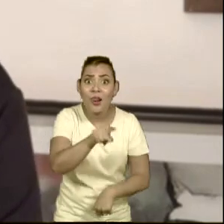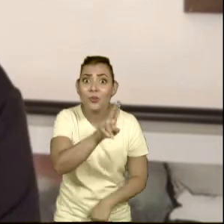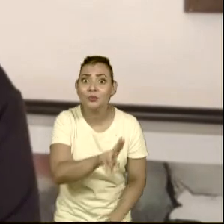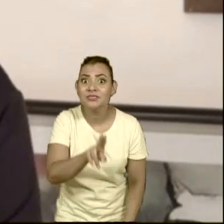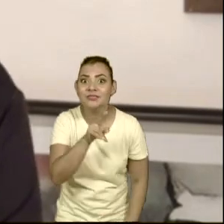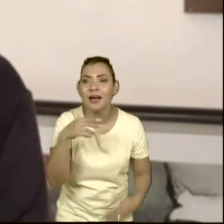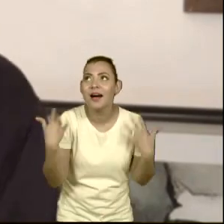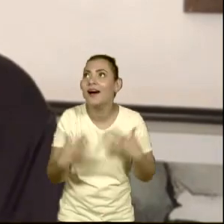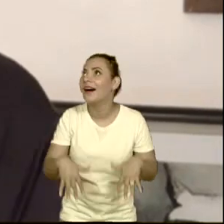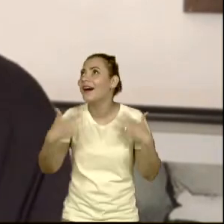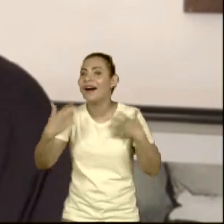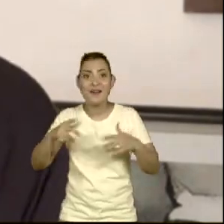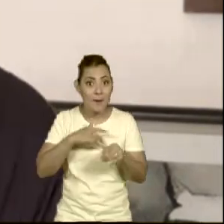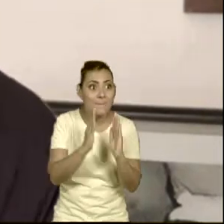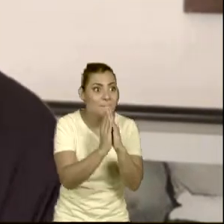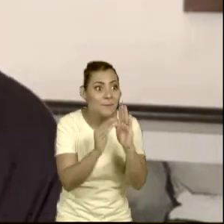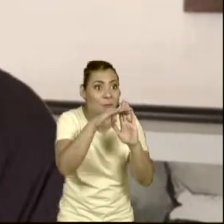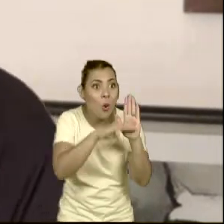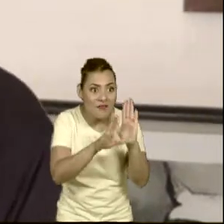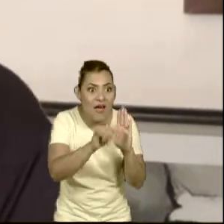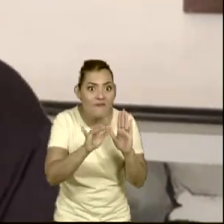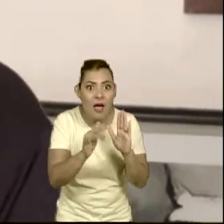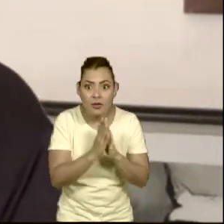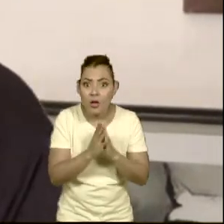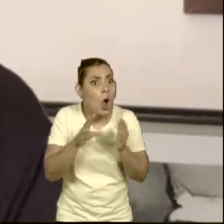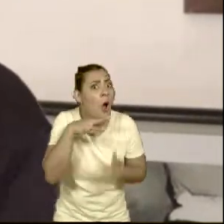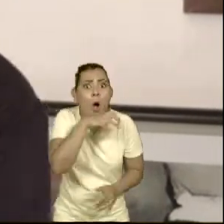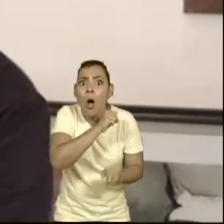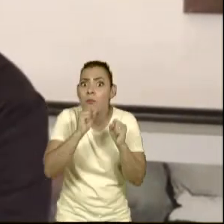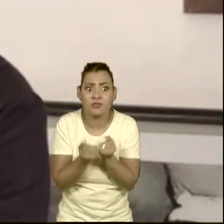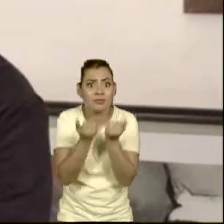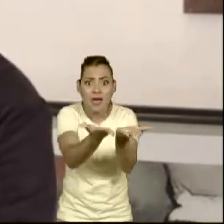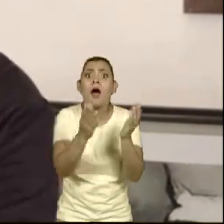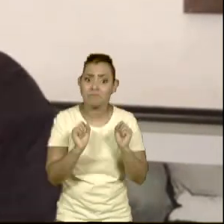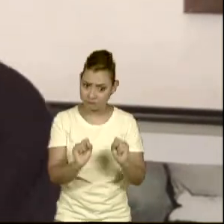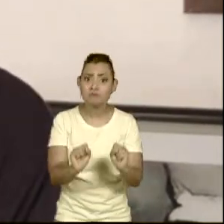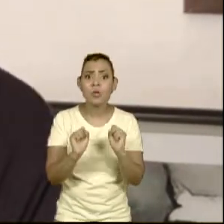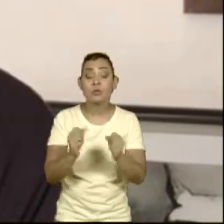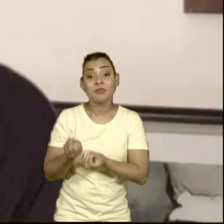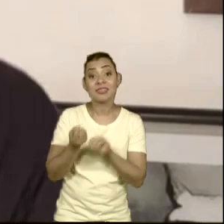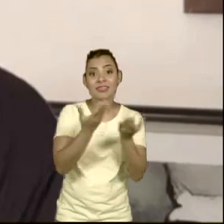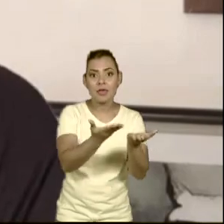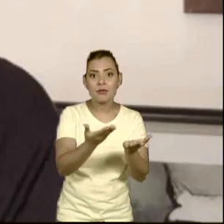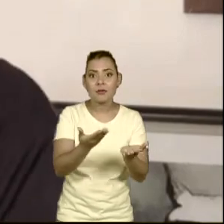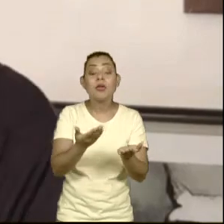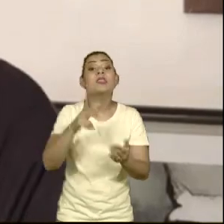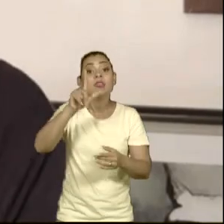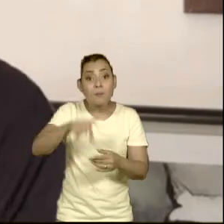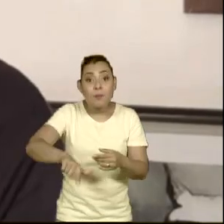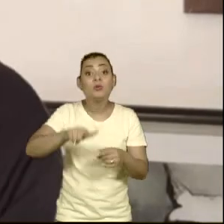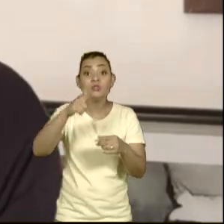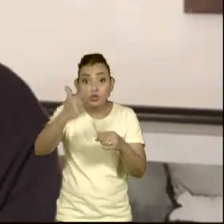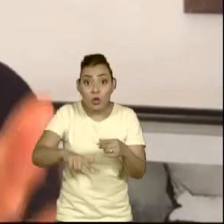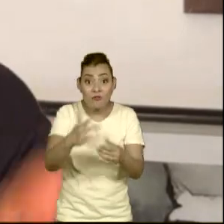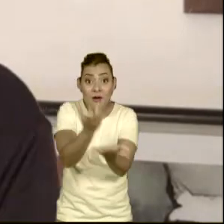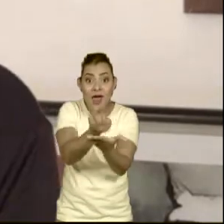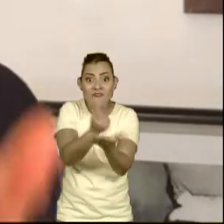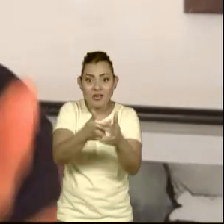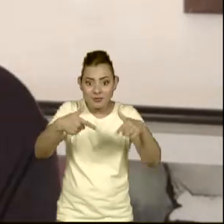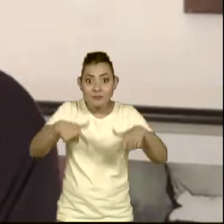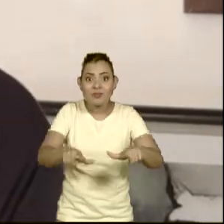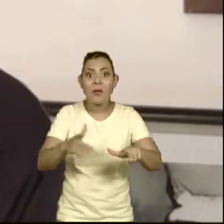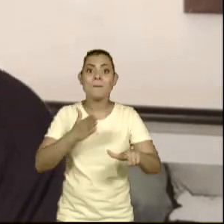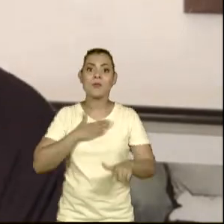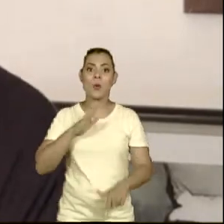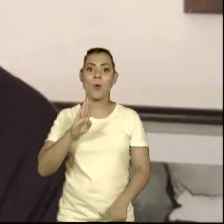gravar um boneco meu que vai participar do programa. Falei, claro, Memélia, dei o boneco para a Memélia e no dia seguinte, gravando o programa para ver a estreia